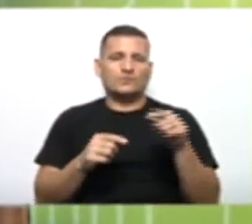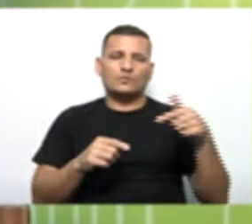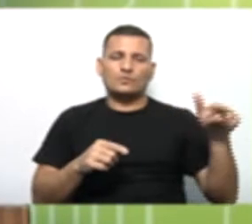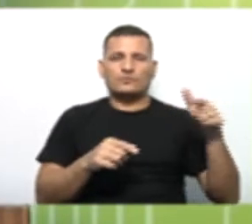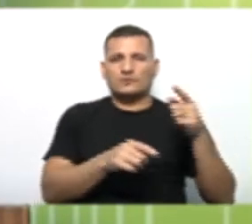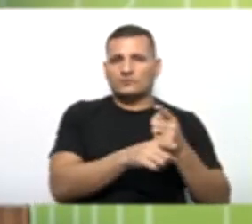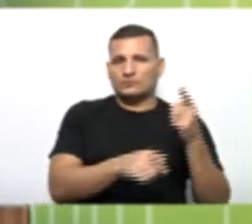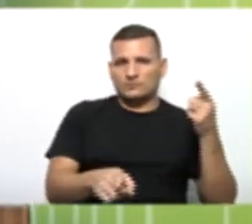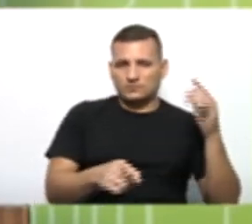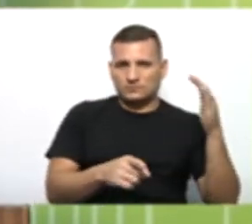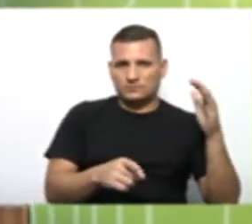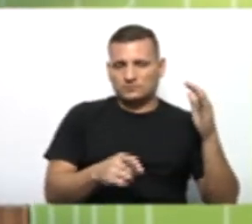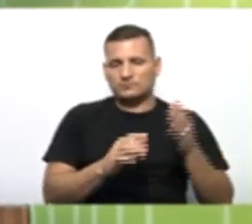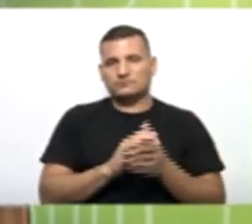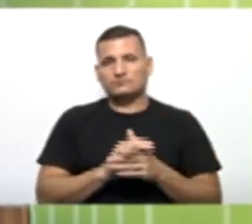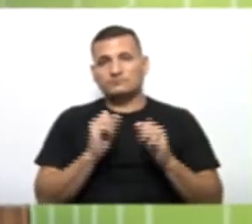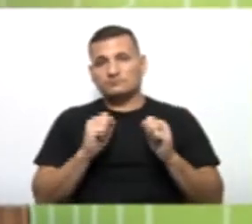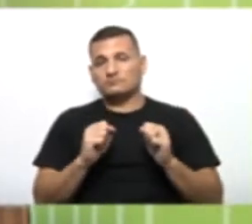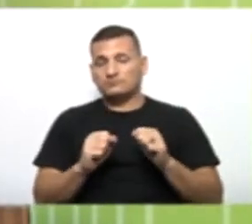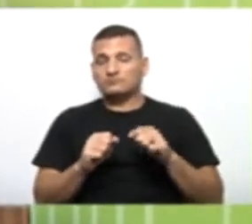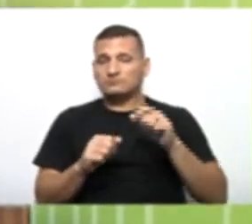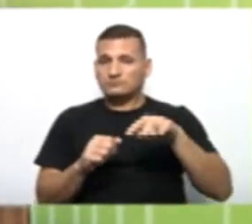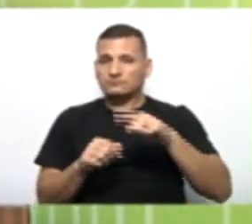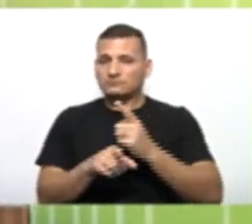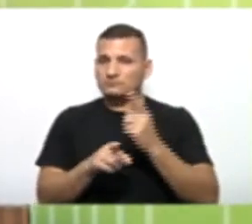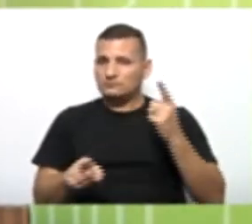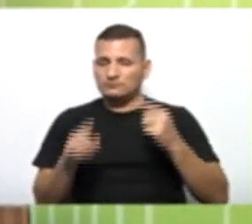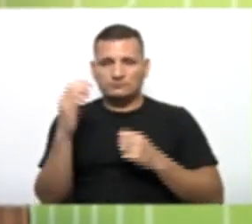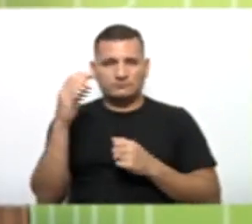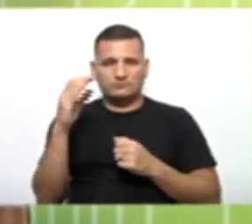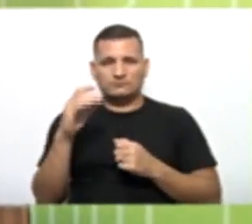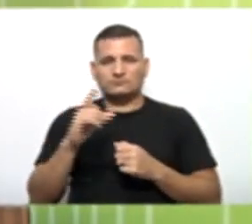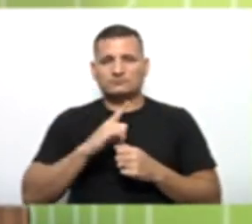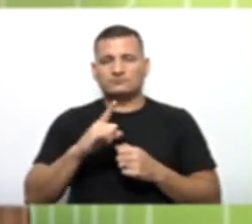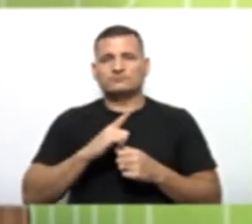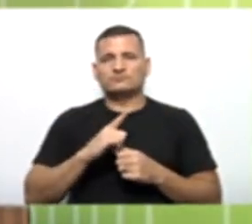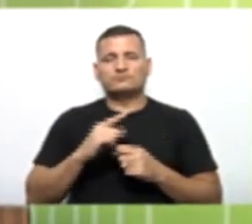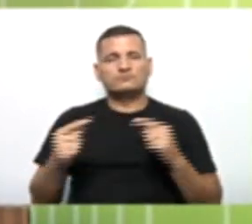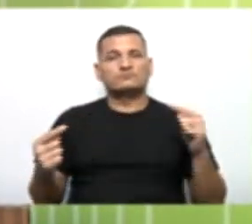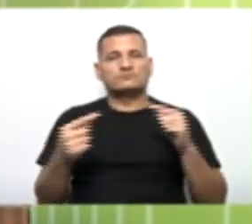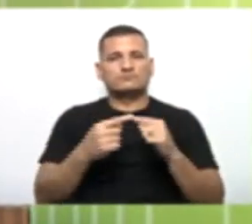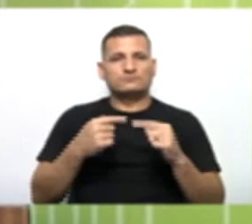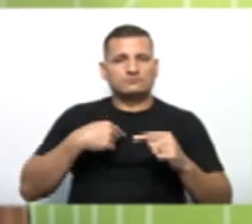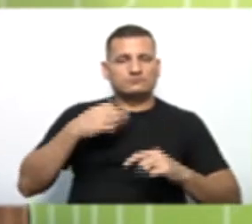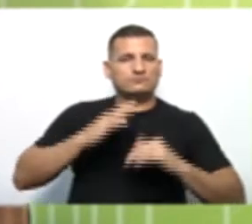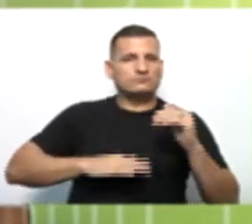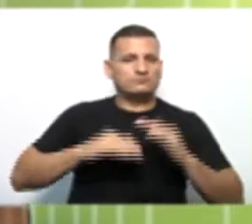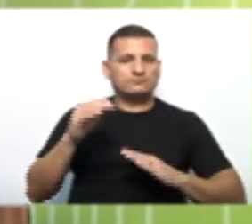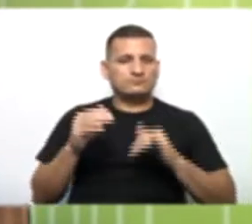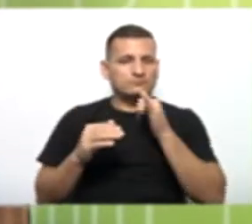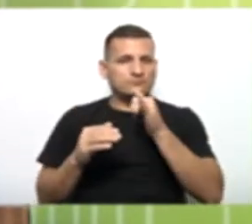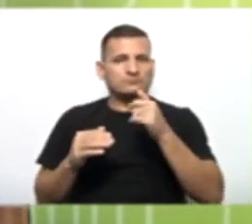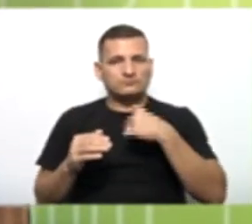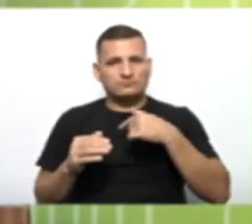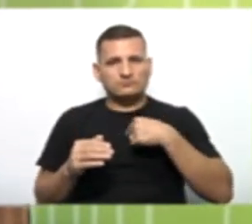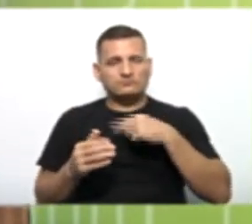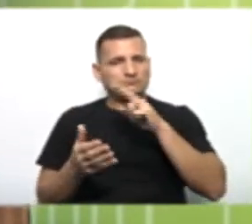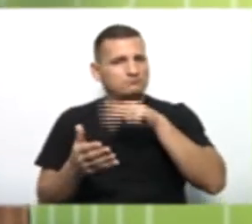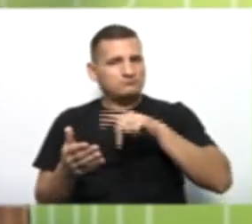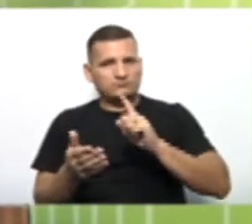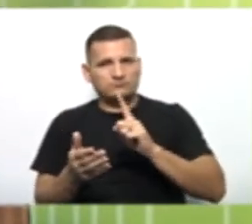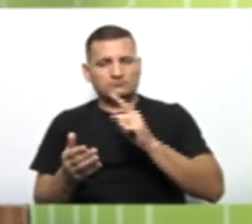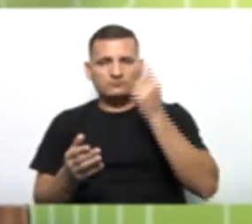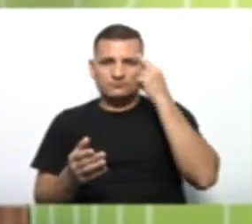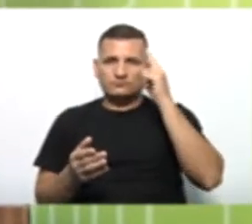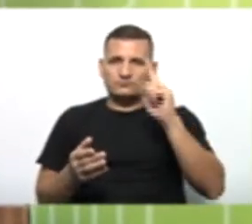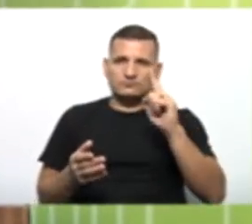descoberta científica anterior e pode ser que essa descoberta científica esteja relacionada a minha profissão se eu deixo de ler um dia